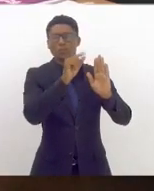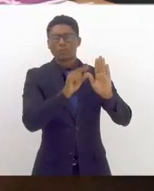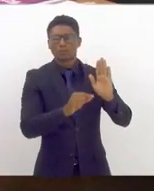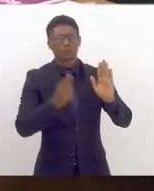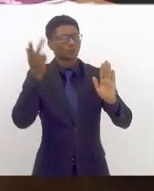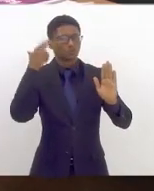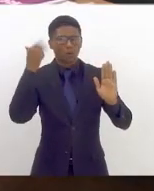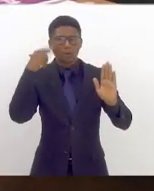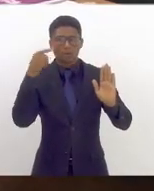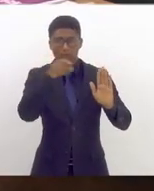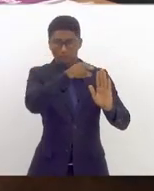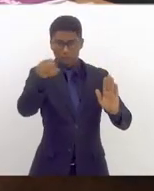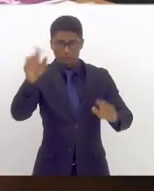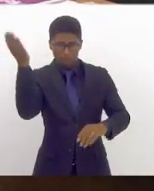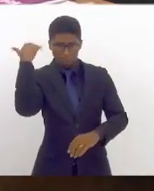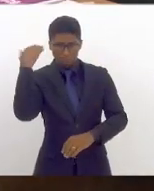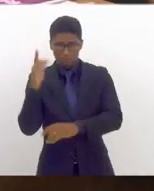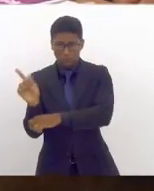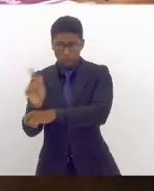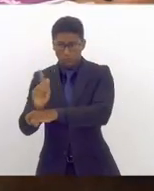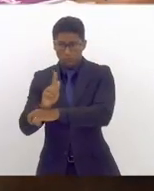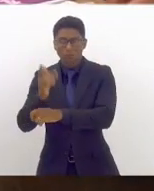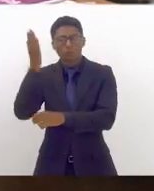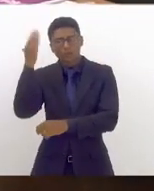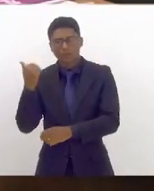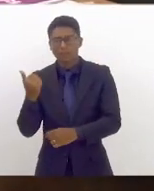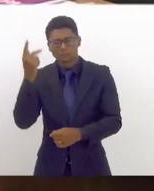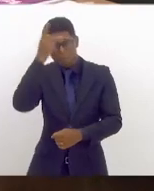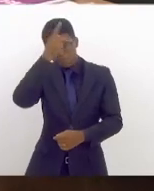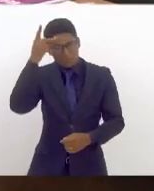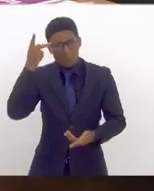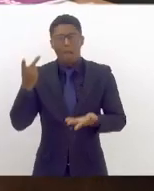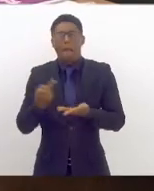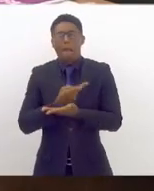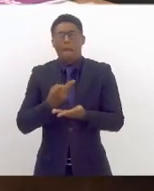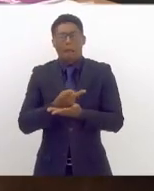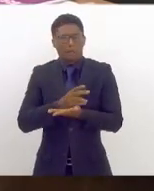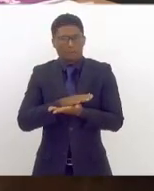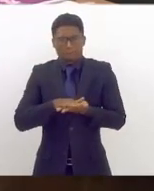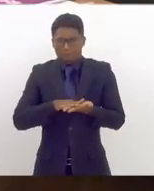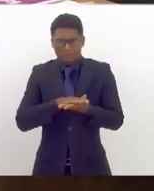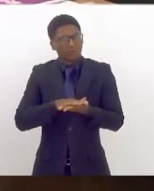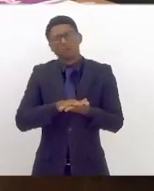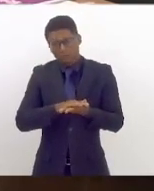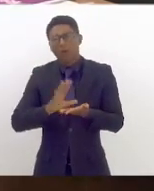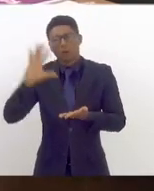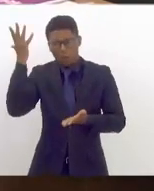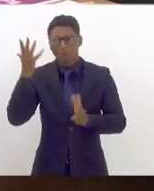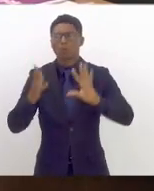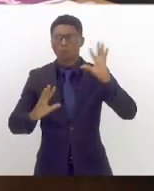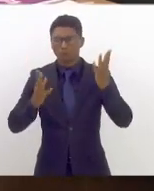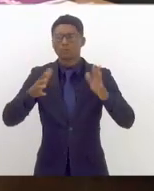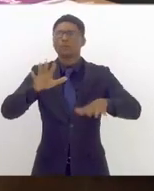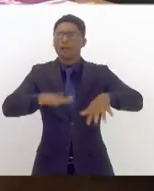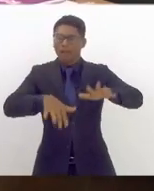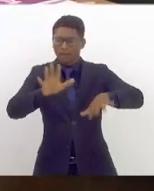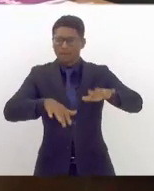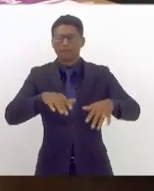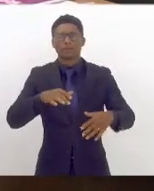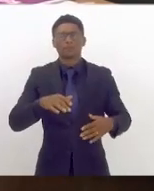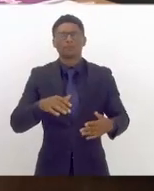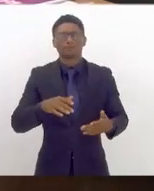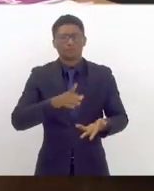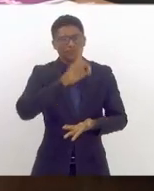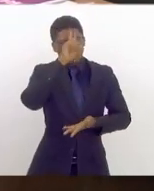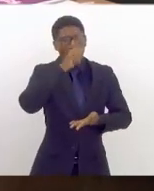normal quem já foi gestor público sabe disso ninguém É infalível pode tomar uma decisão de boa